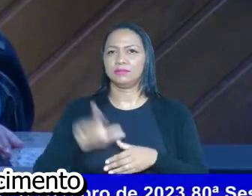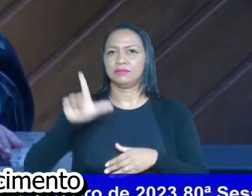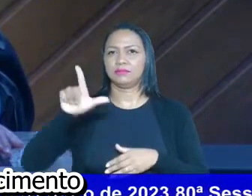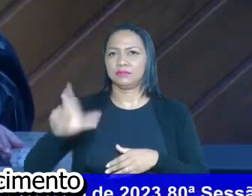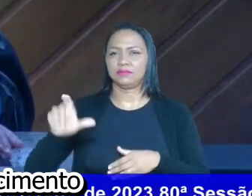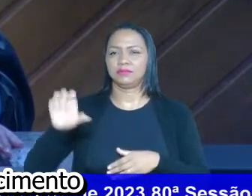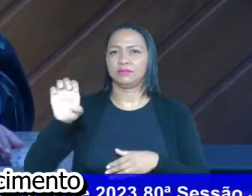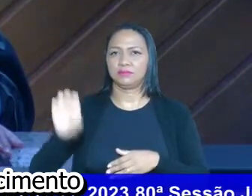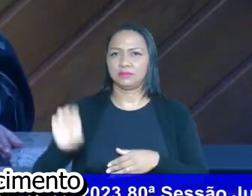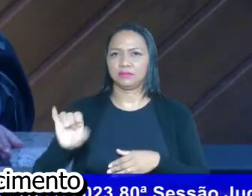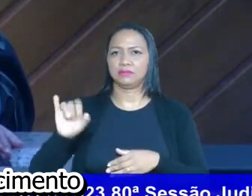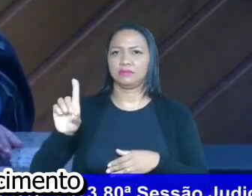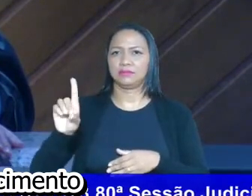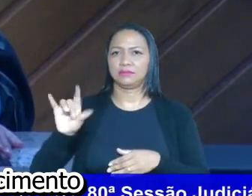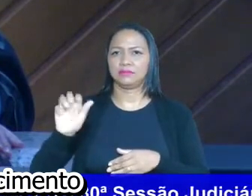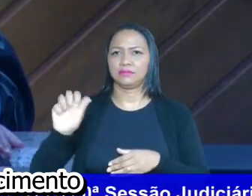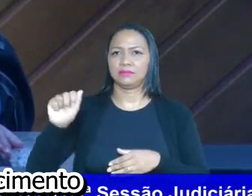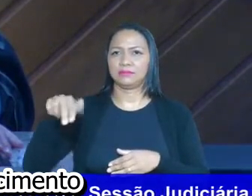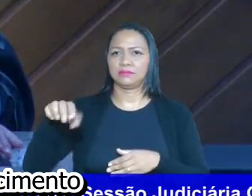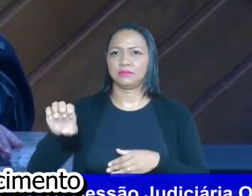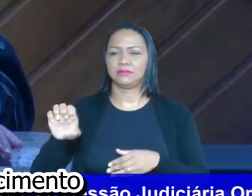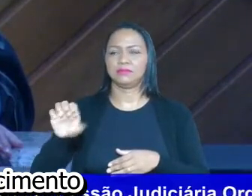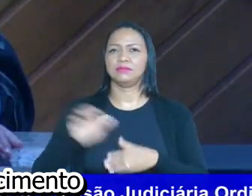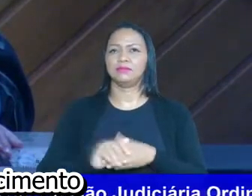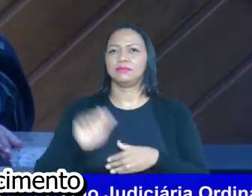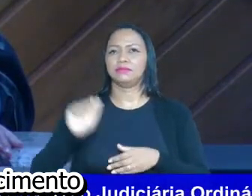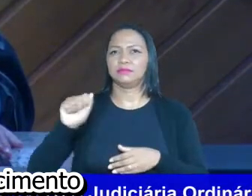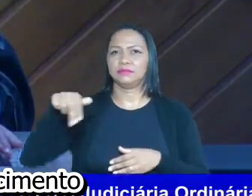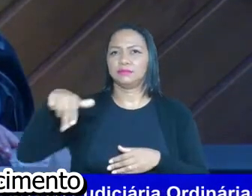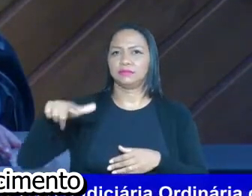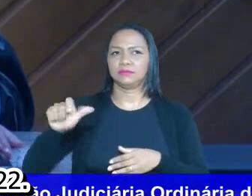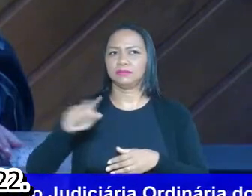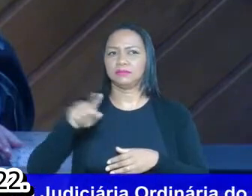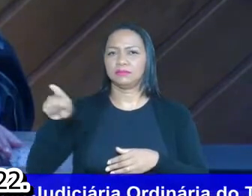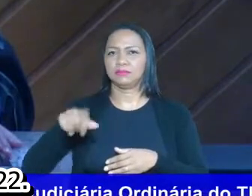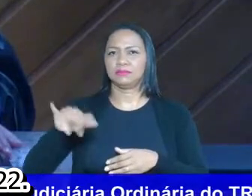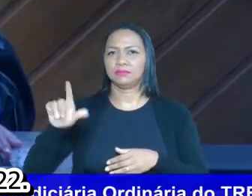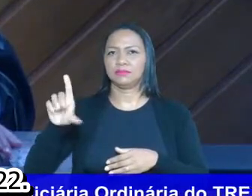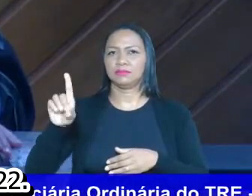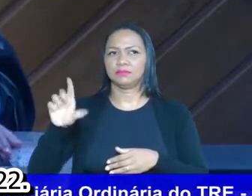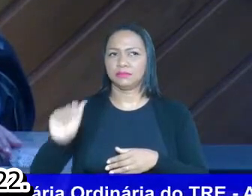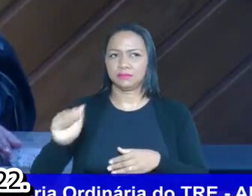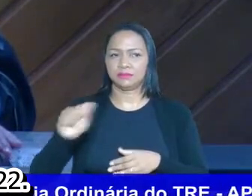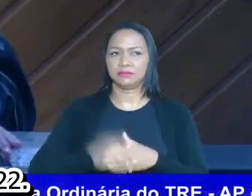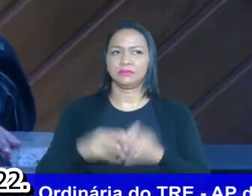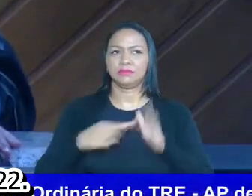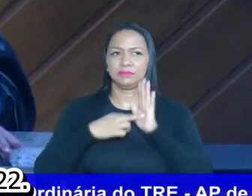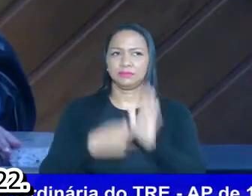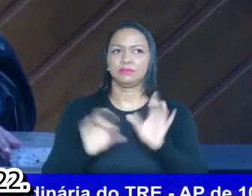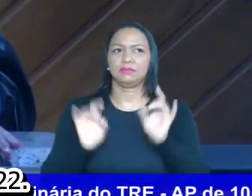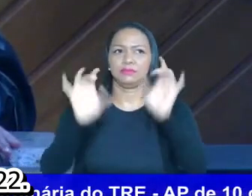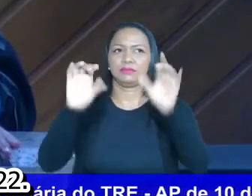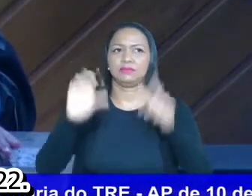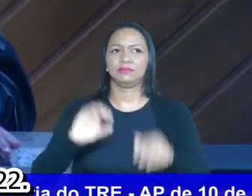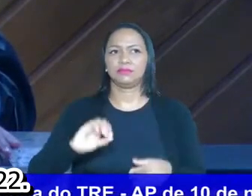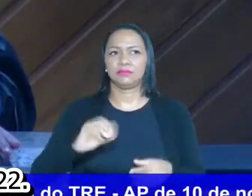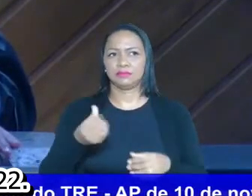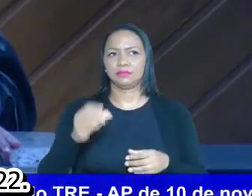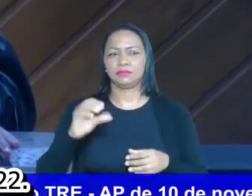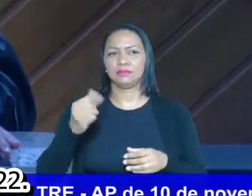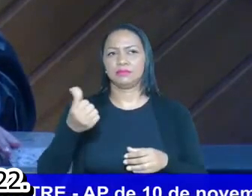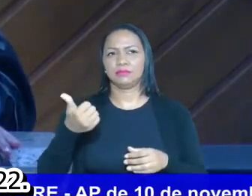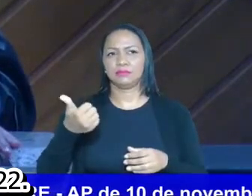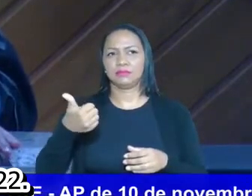Leidiane Barroso Moreira, Ana Zilda da Silva Nascimento. E a representação especial